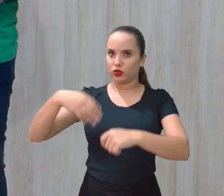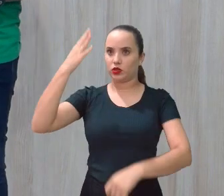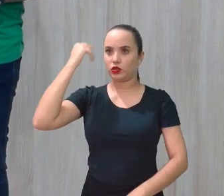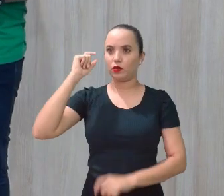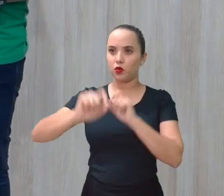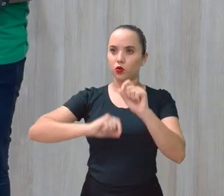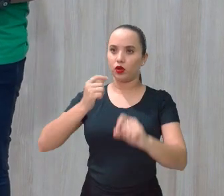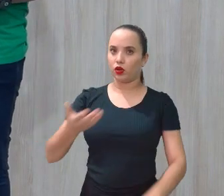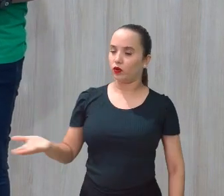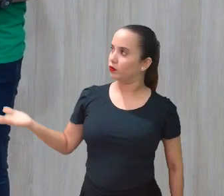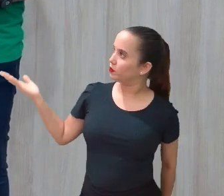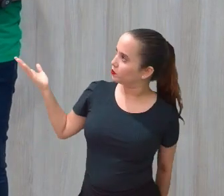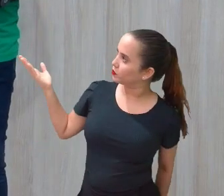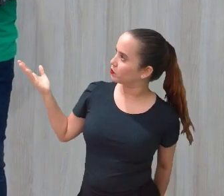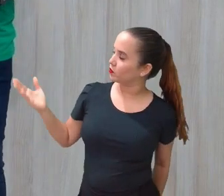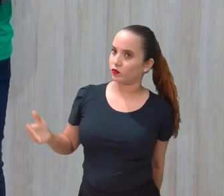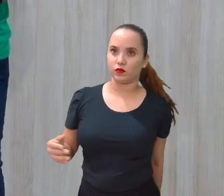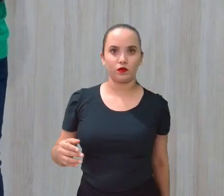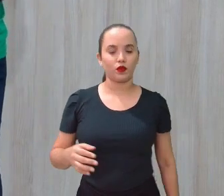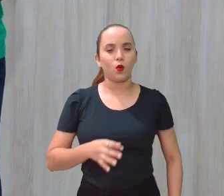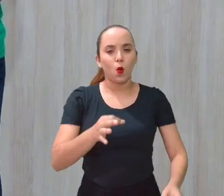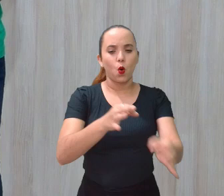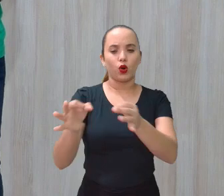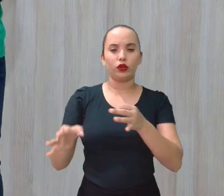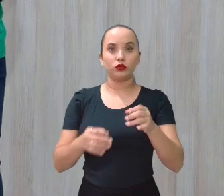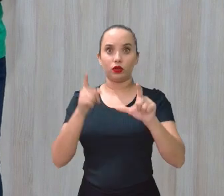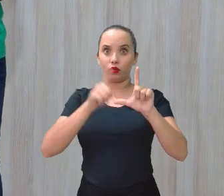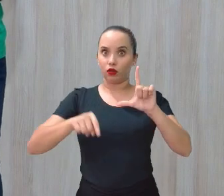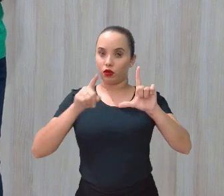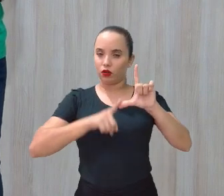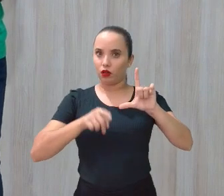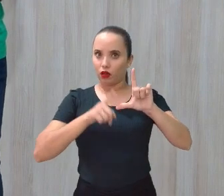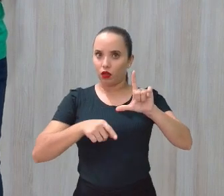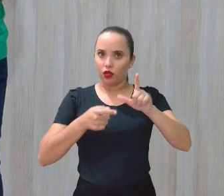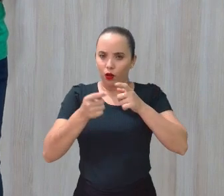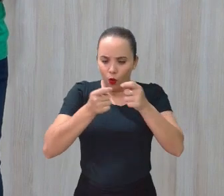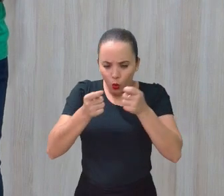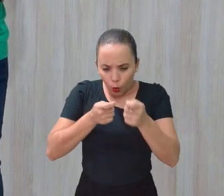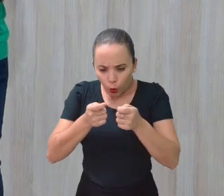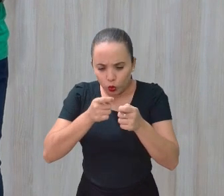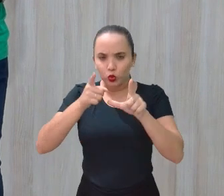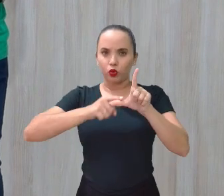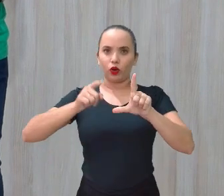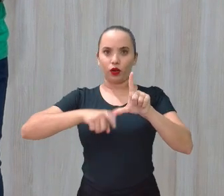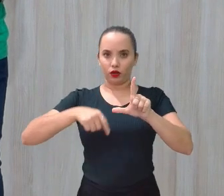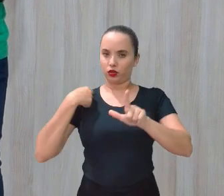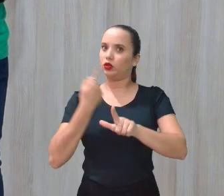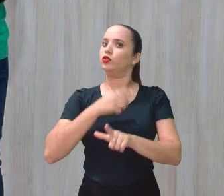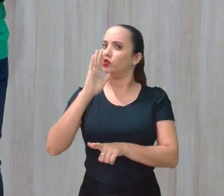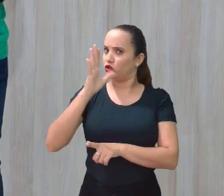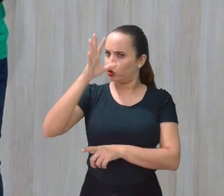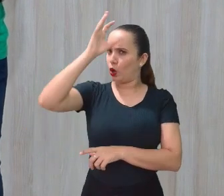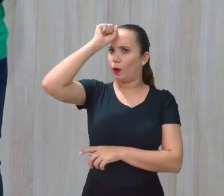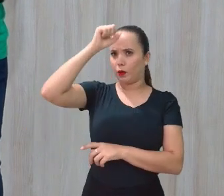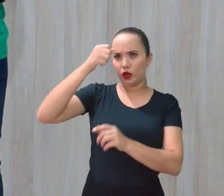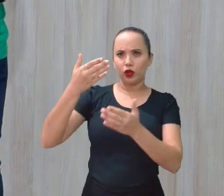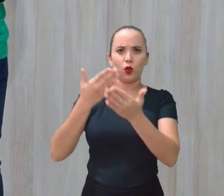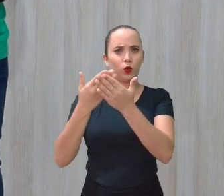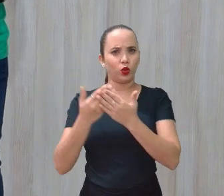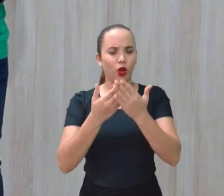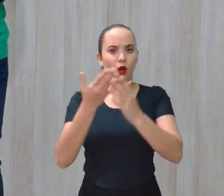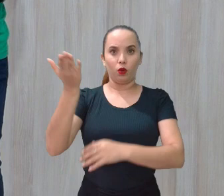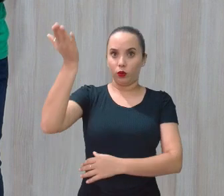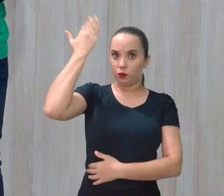né? Ou seja, a gente precisa manipular as letras. E foi o que a gente fez na aula anterior, né? Lembrando que na aula anterior a